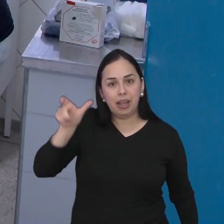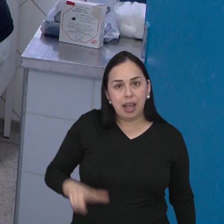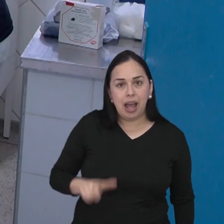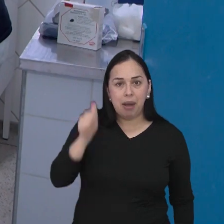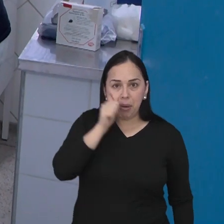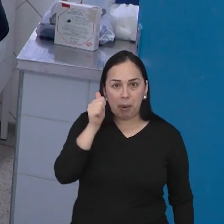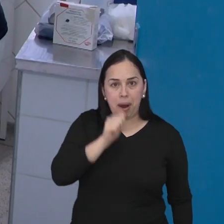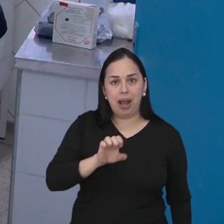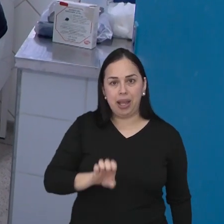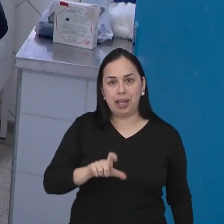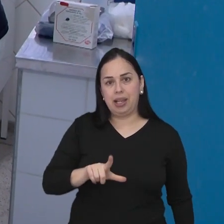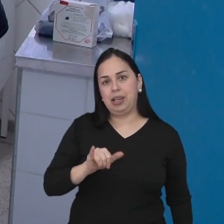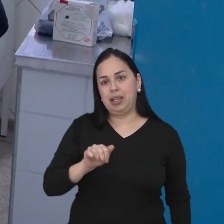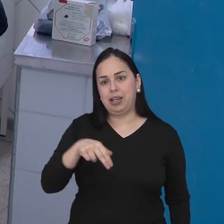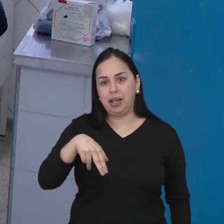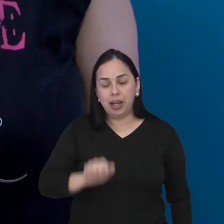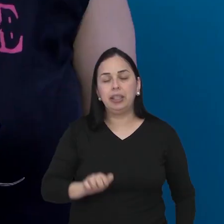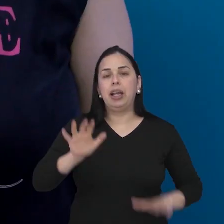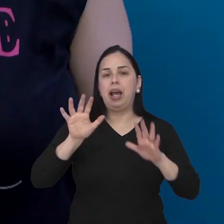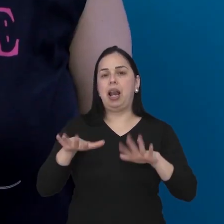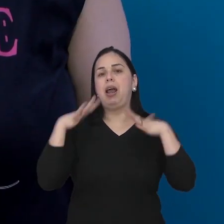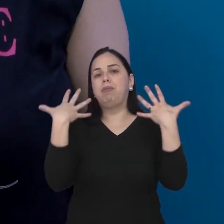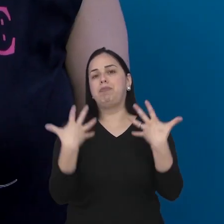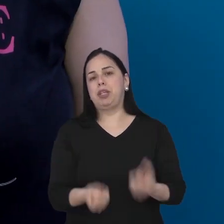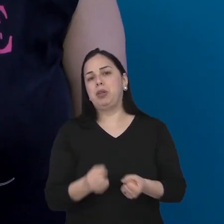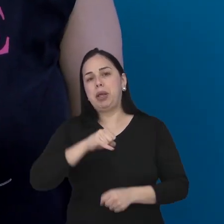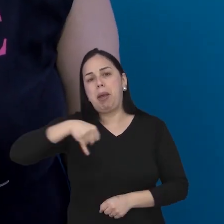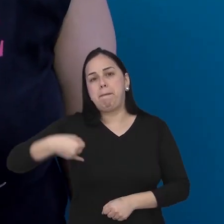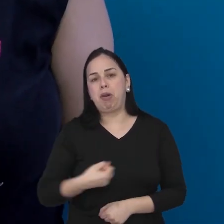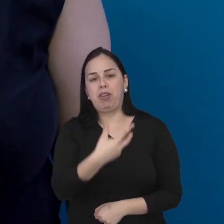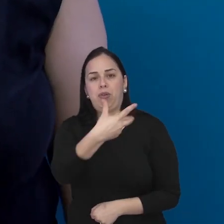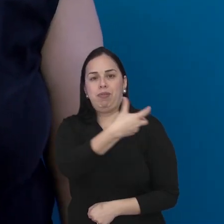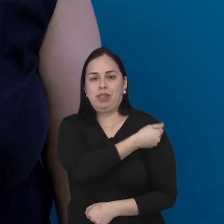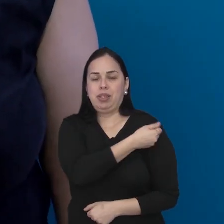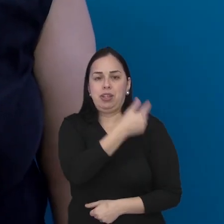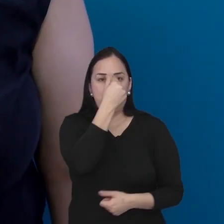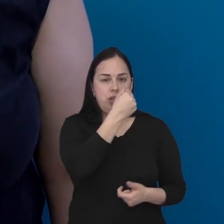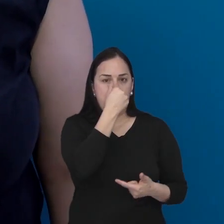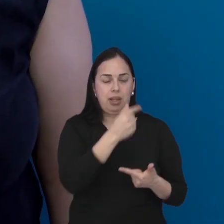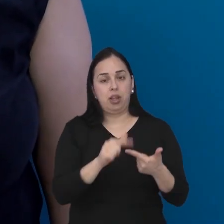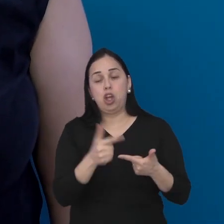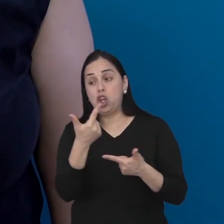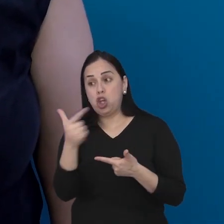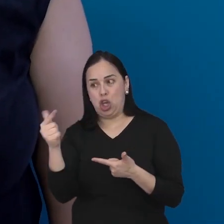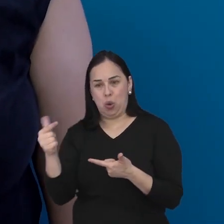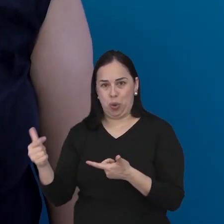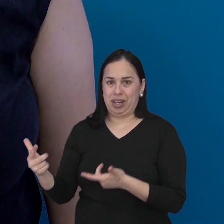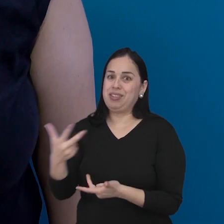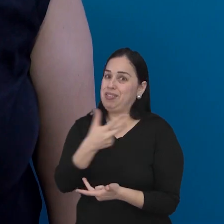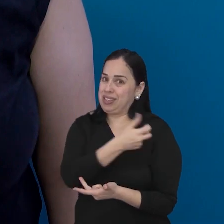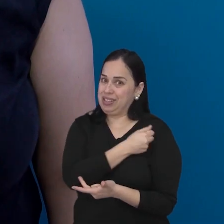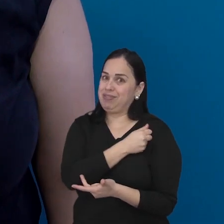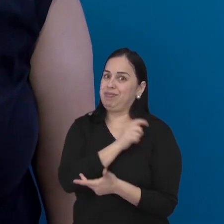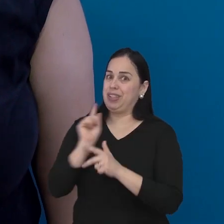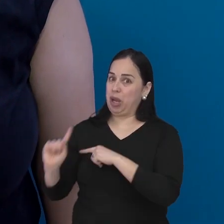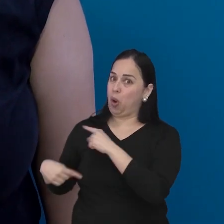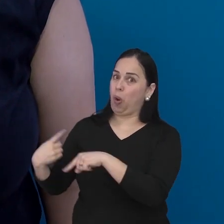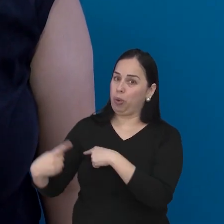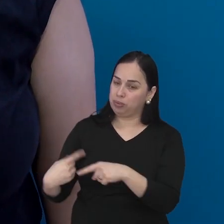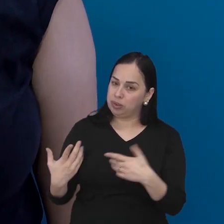importância de se proteger e fez a parte dela. Aproveitou para tomar a vacina contra a gripe e também outras que estavam